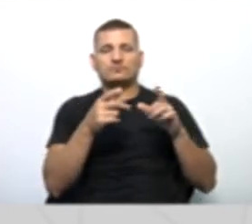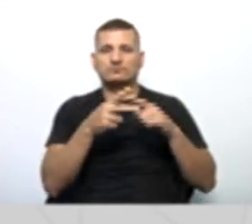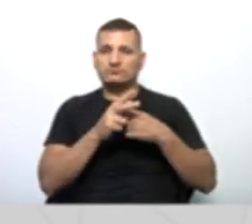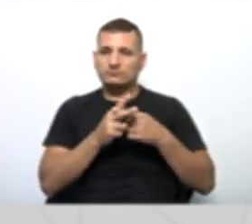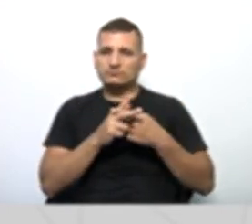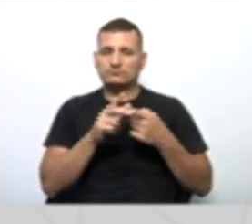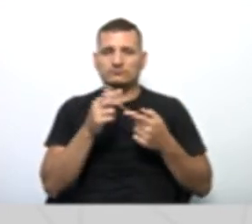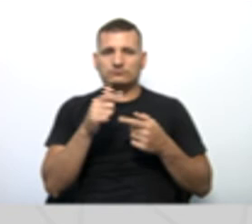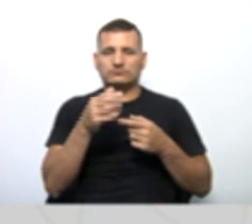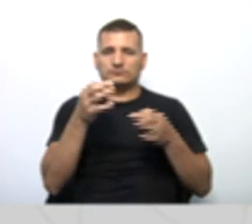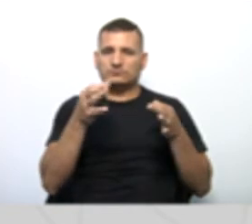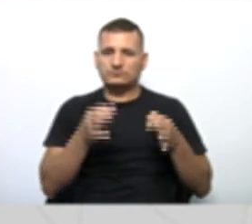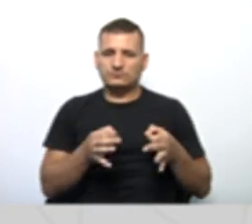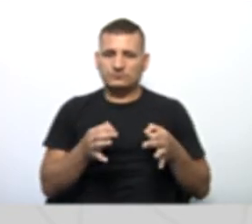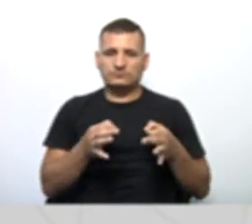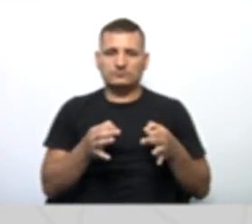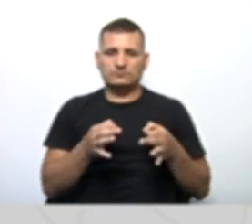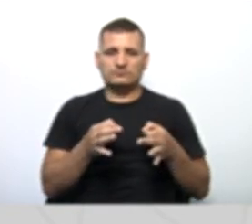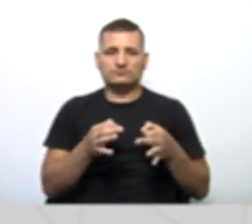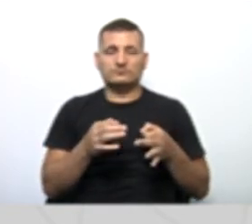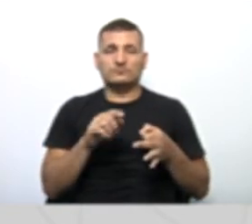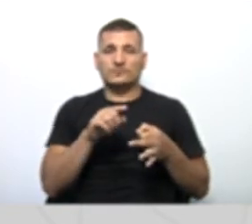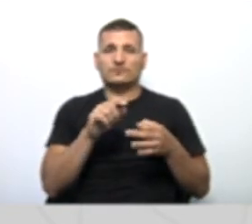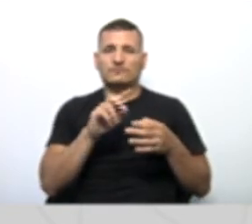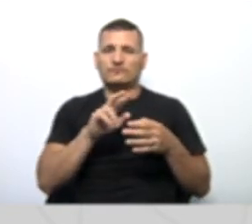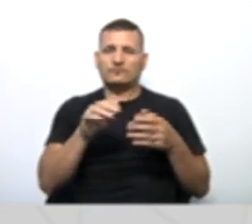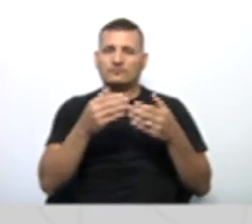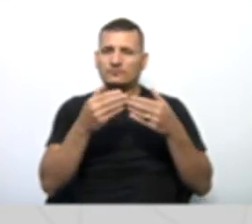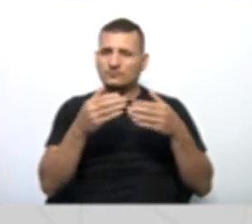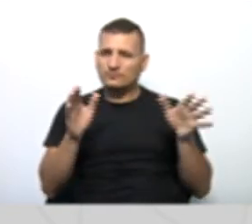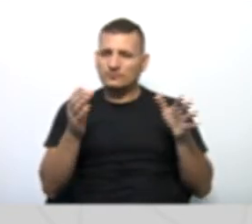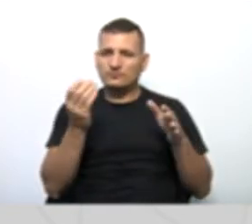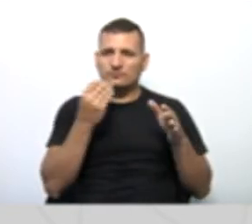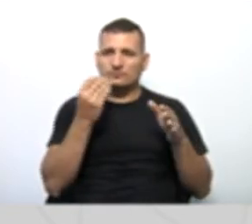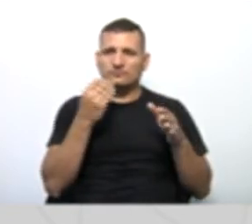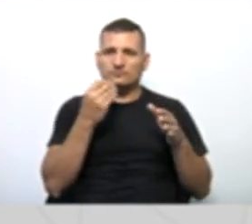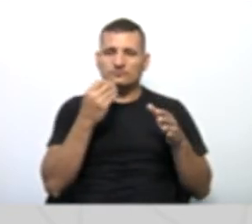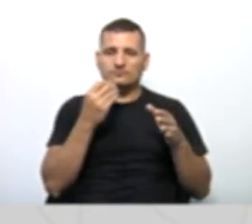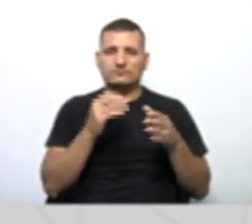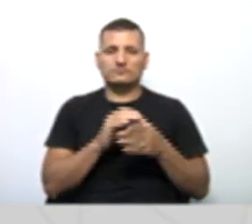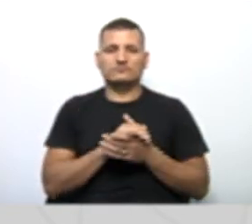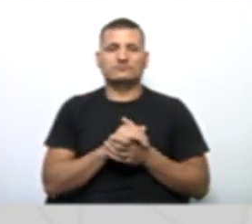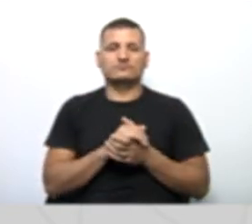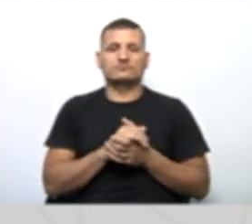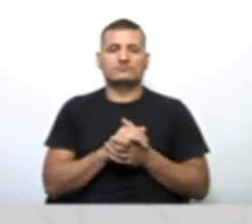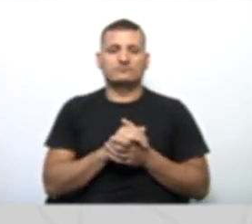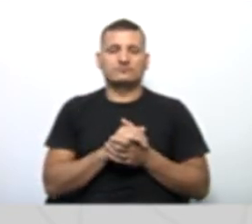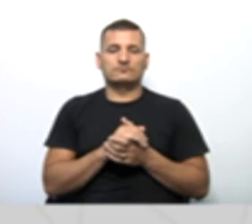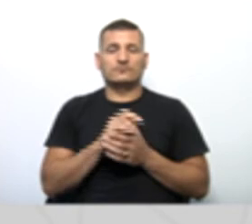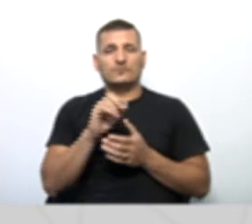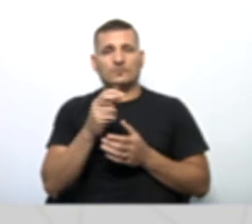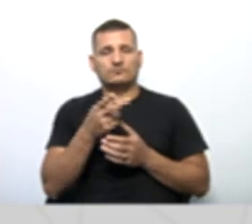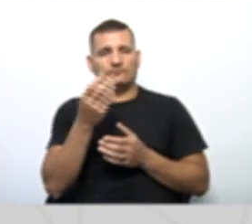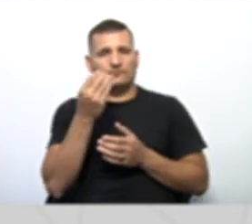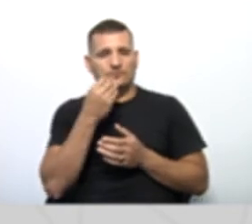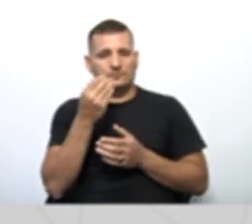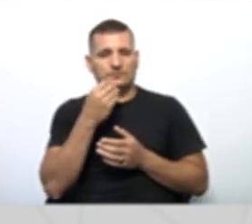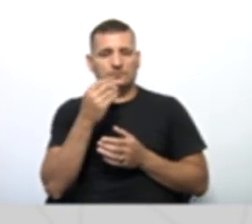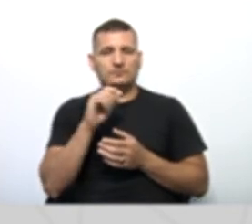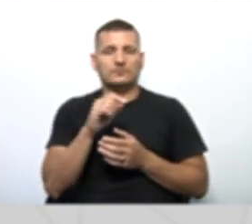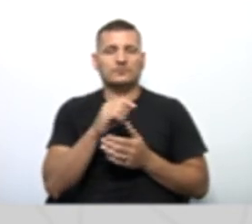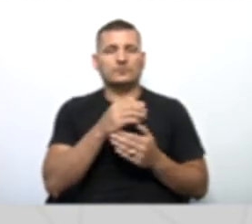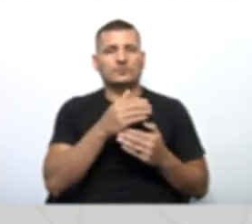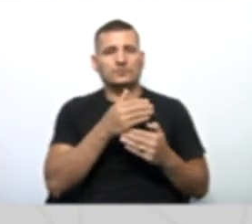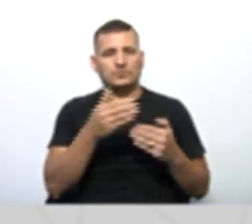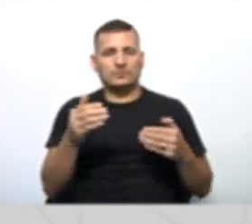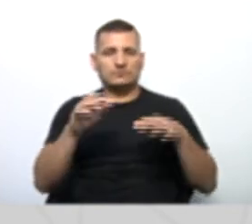que vai impor? Isso vai abrir uma fraqueza nossa? Ou introdução de vulnerabilidades durante o processo de